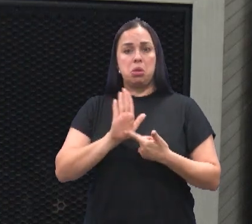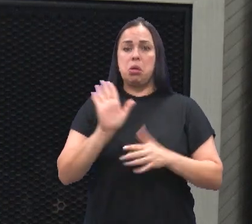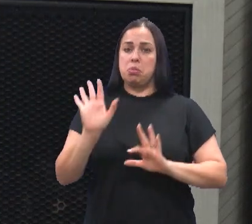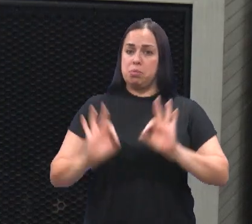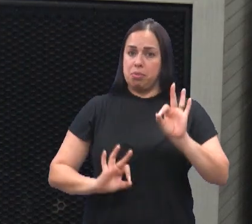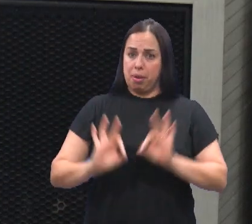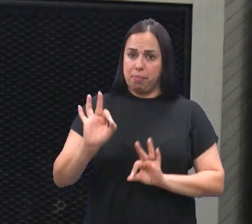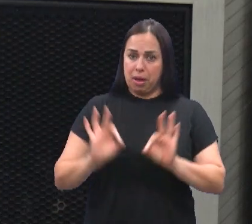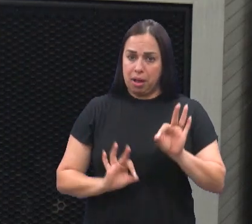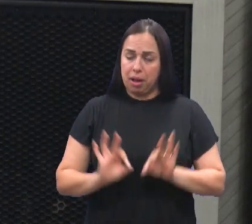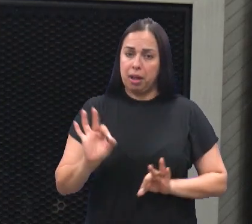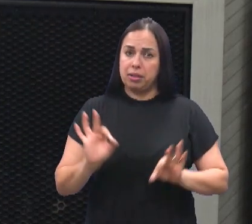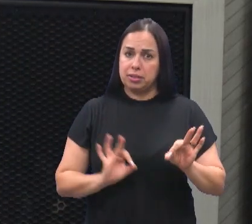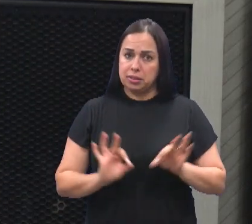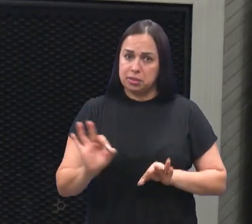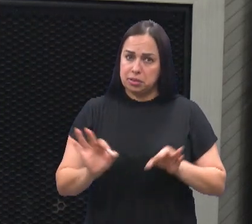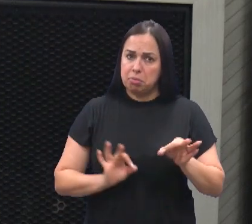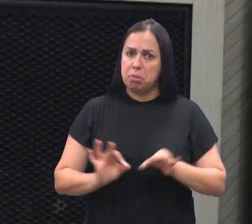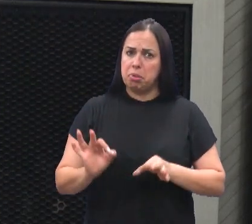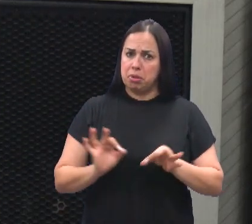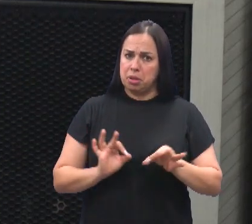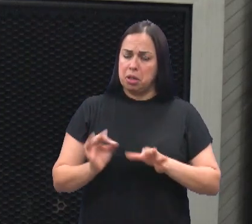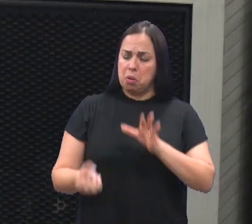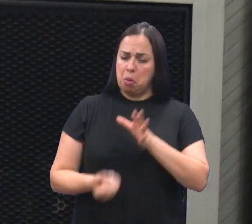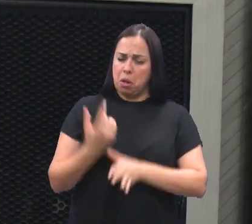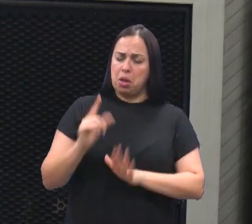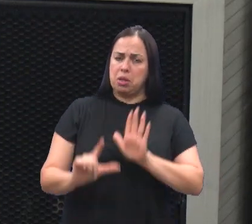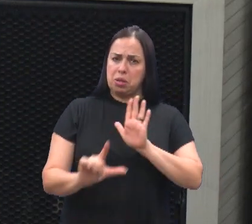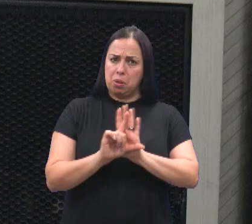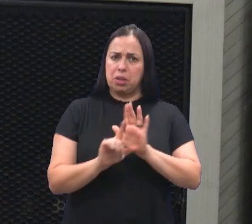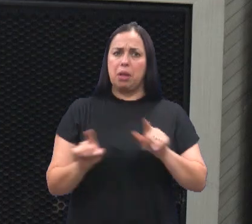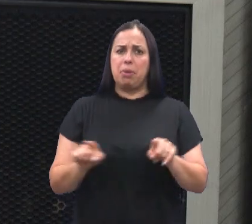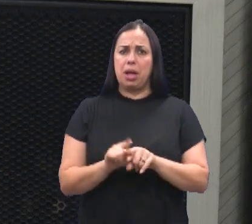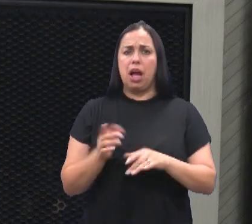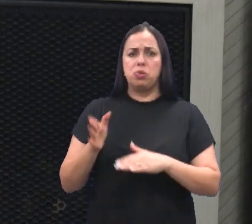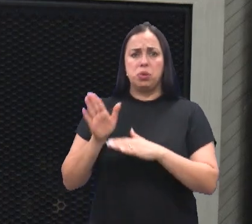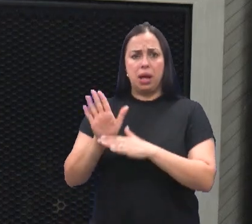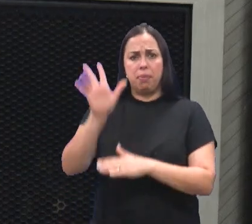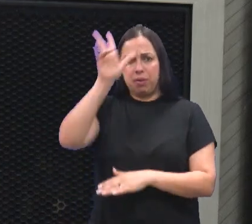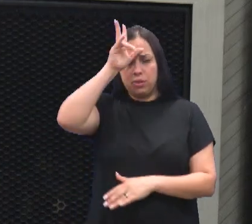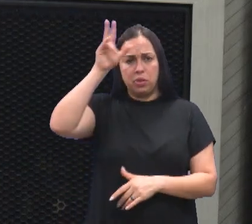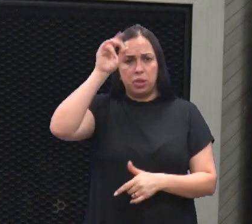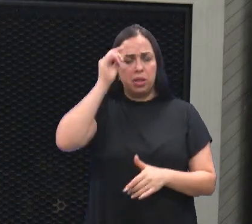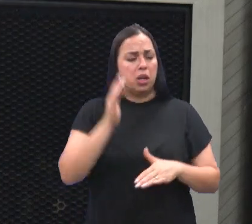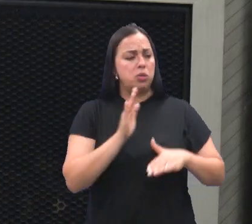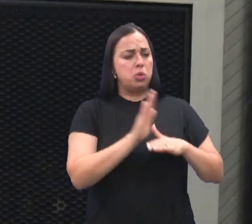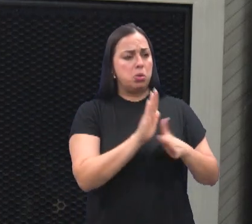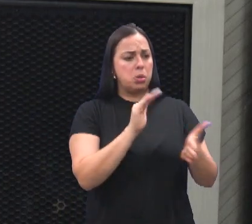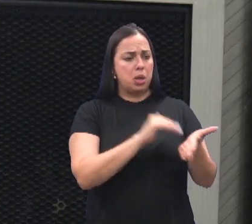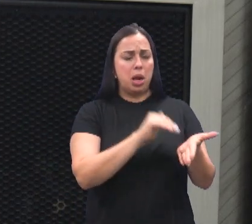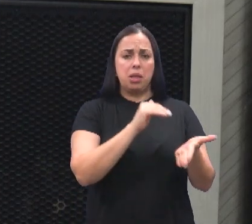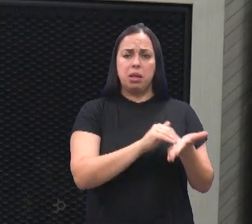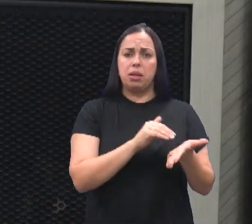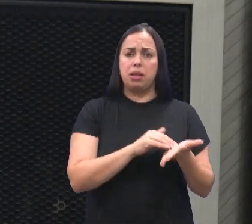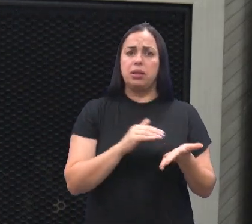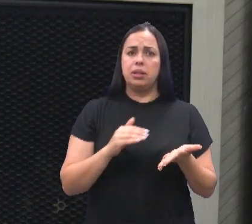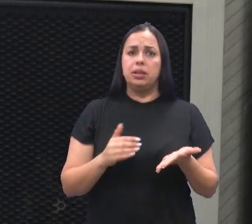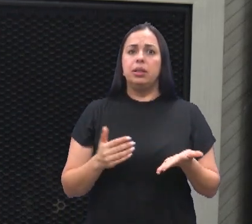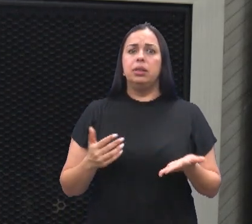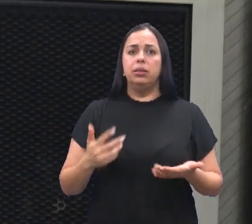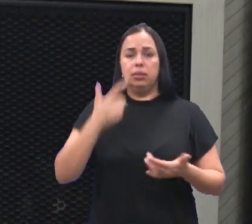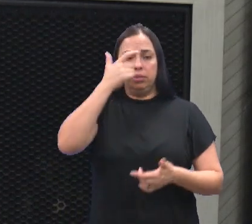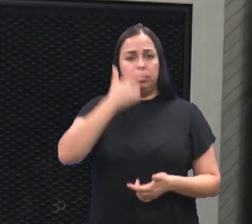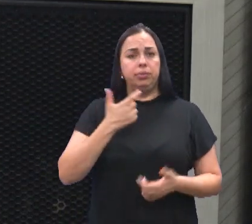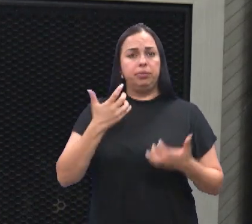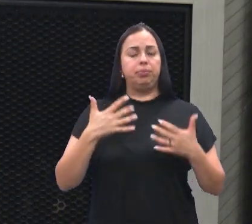essa legislatura, né, possa contribuir também com a prefeitura, com os secretários, para a gente... eu estou aqui para